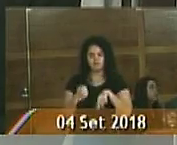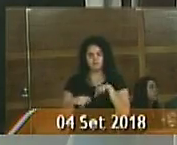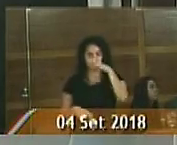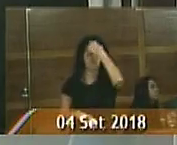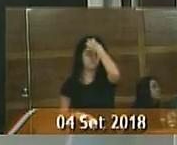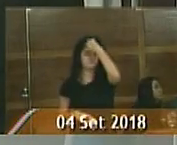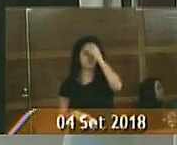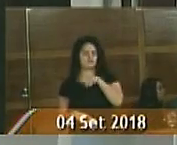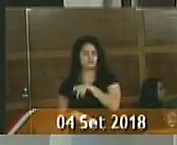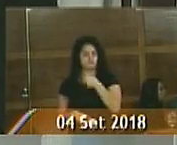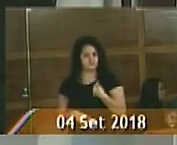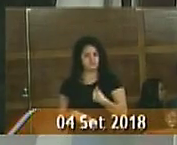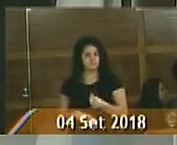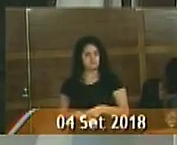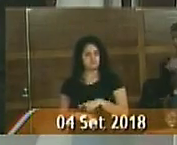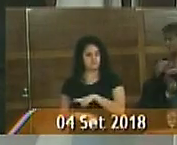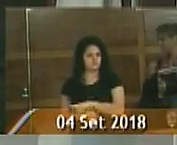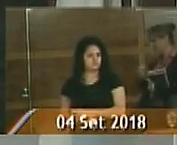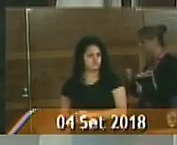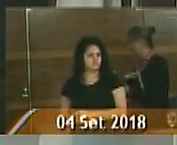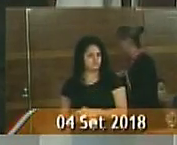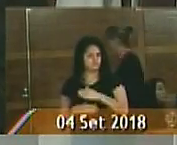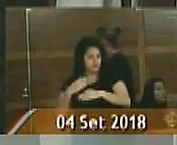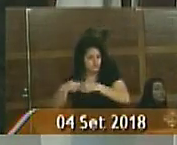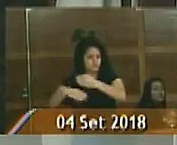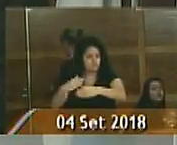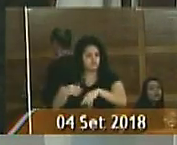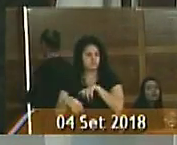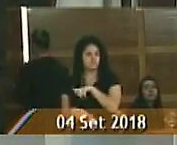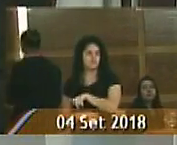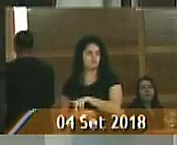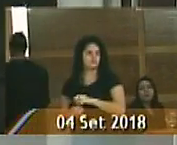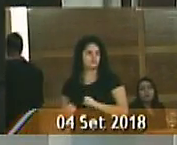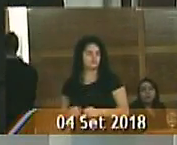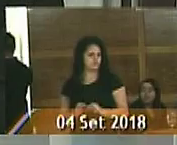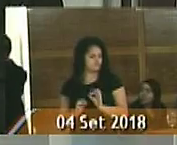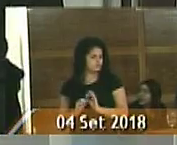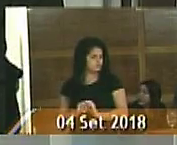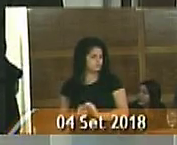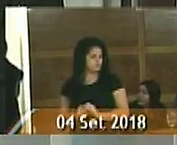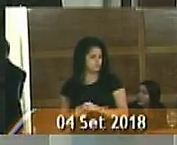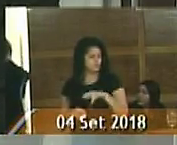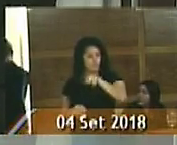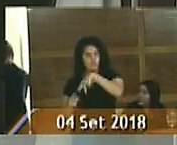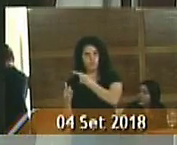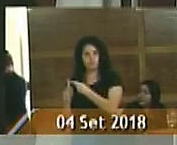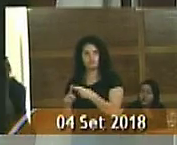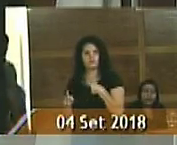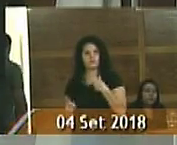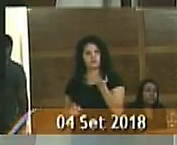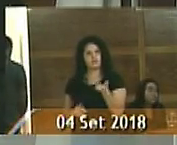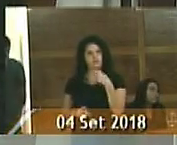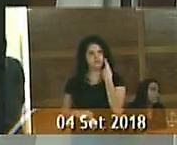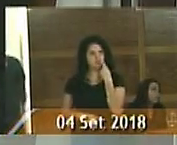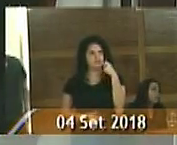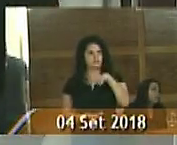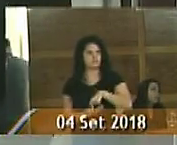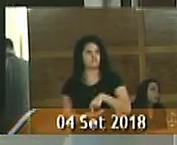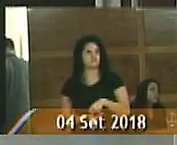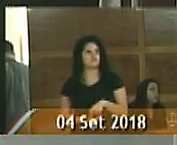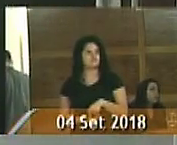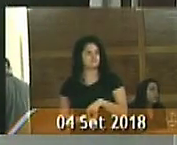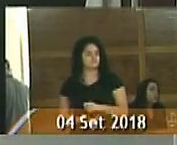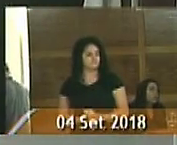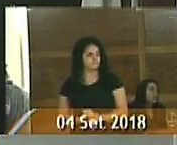município. Isso sim, isso que é avançar, isso que é a gestão. Outra coisa que eu queria falar aqui,